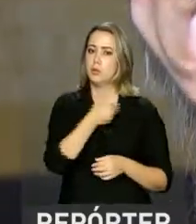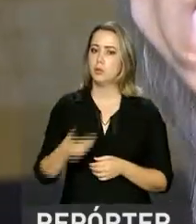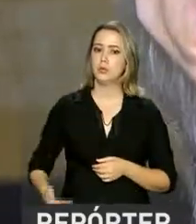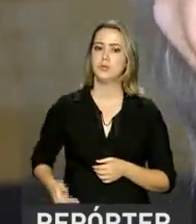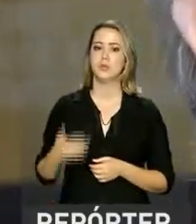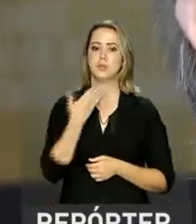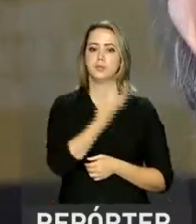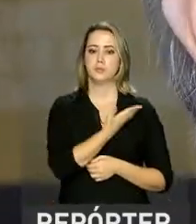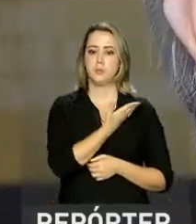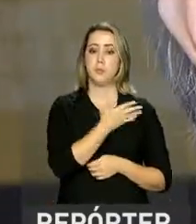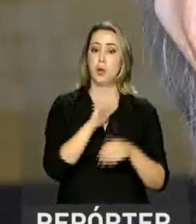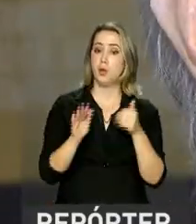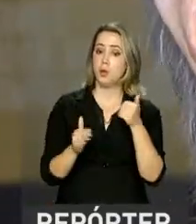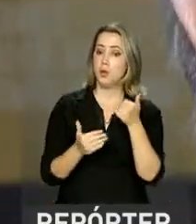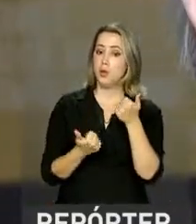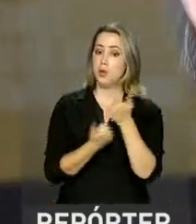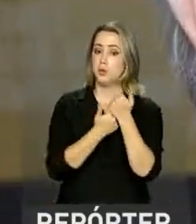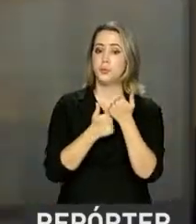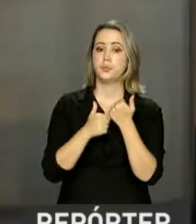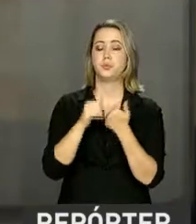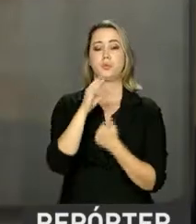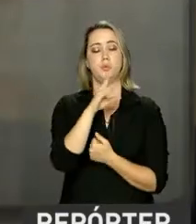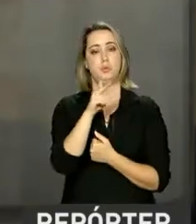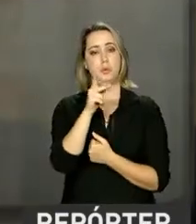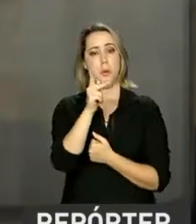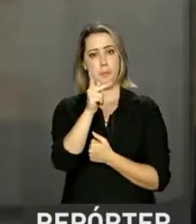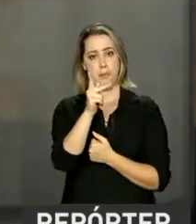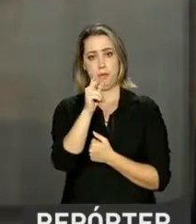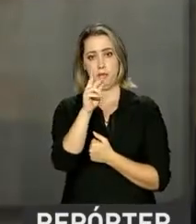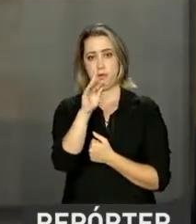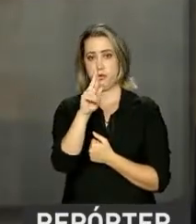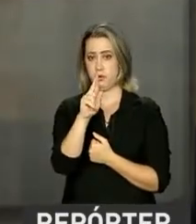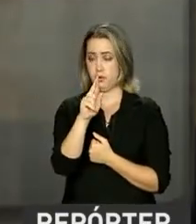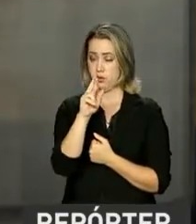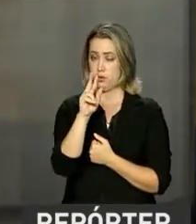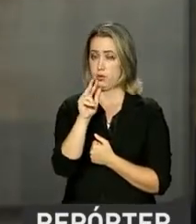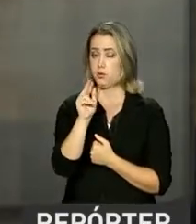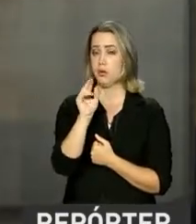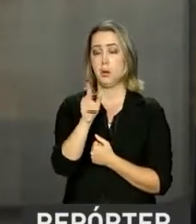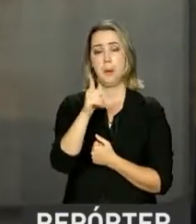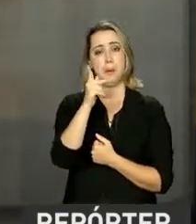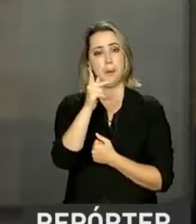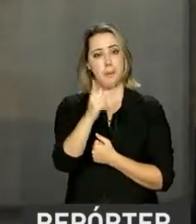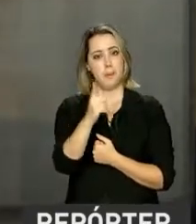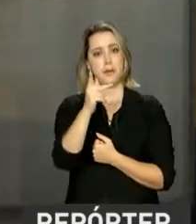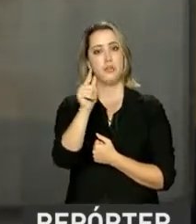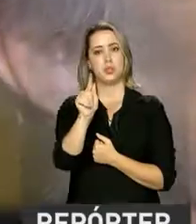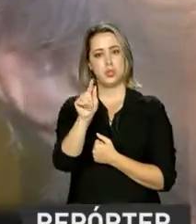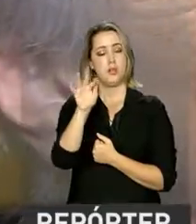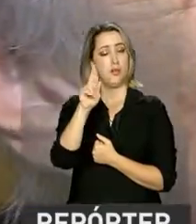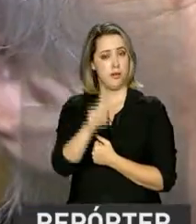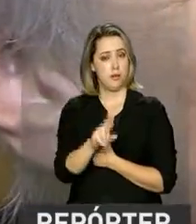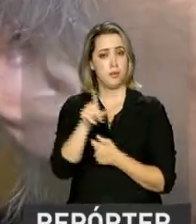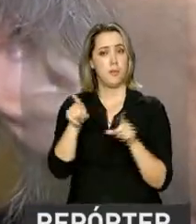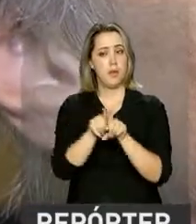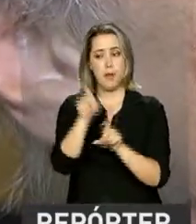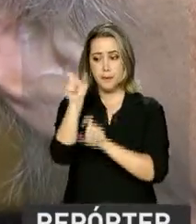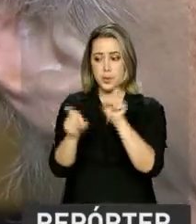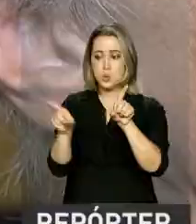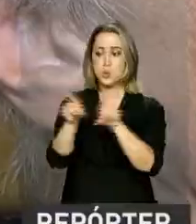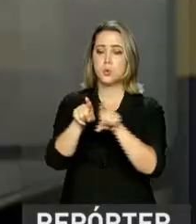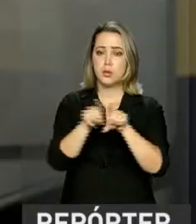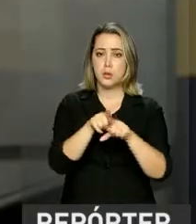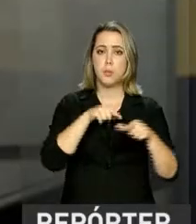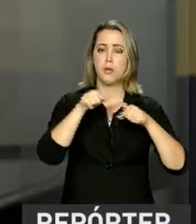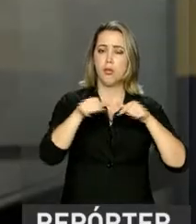veículo subprocuradora geral da república que ajudou a organizar o curso não só os servidores são beneficiados mas a população como um todo